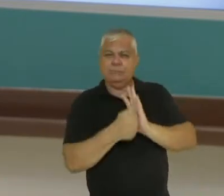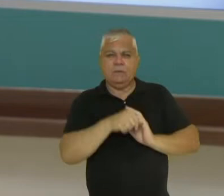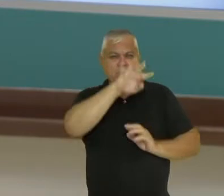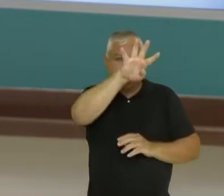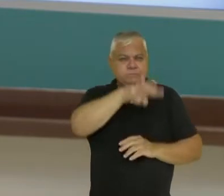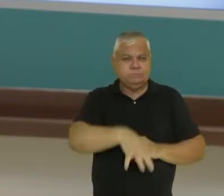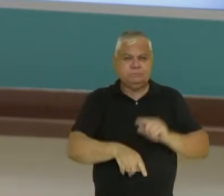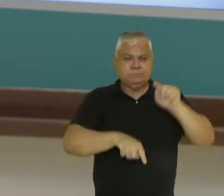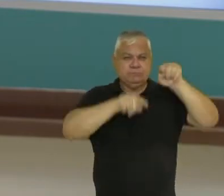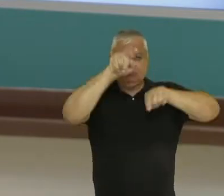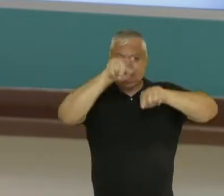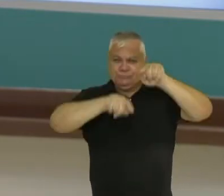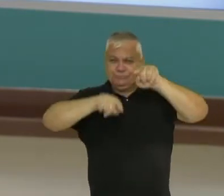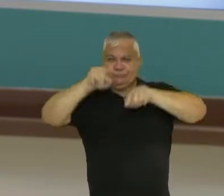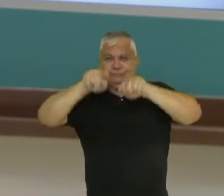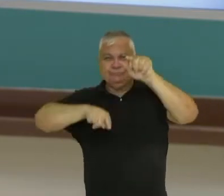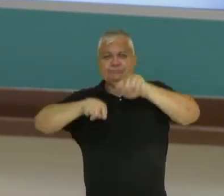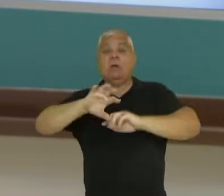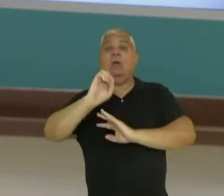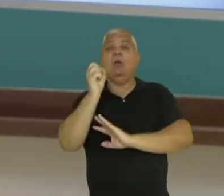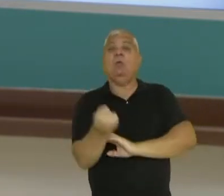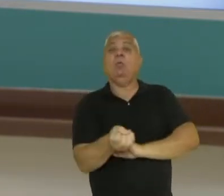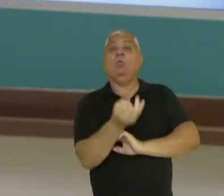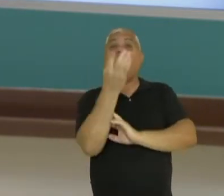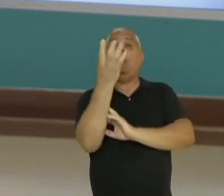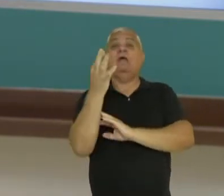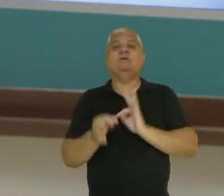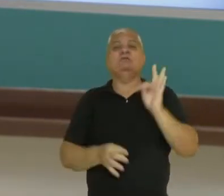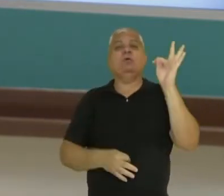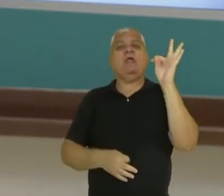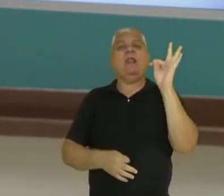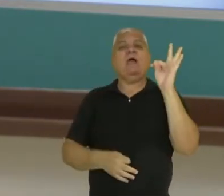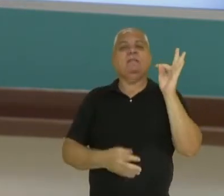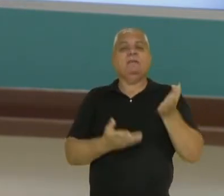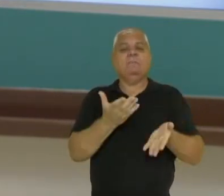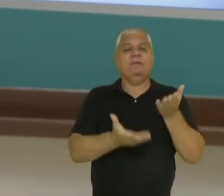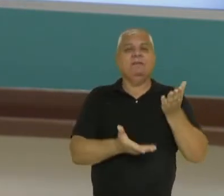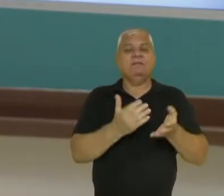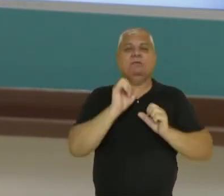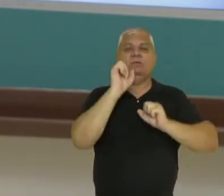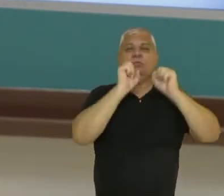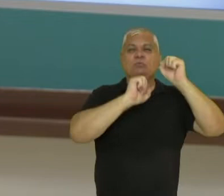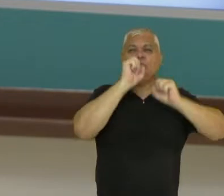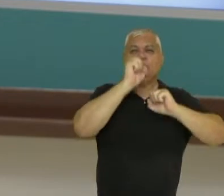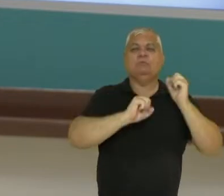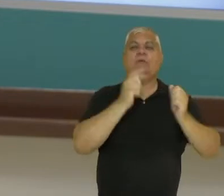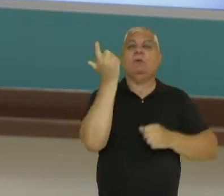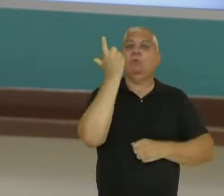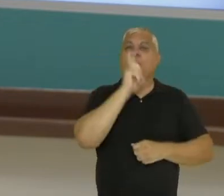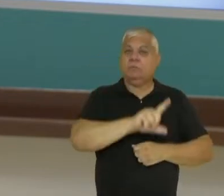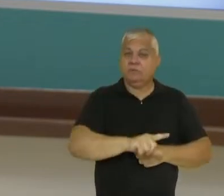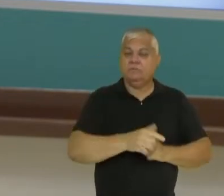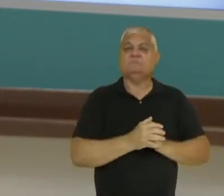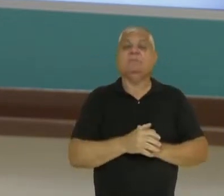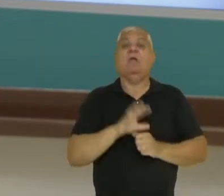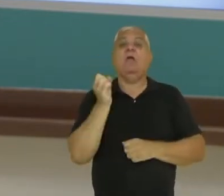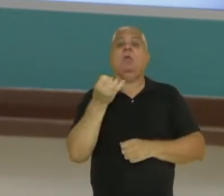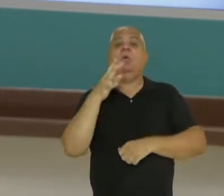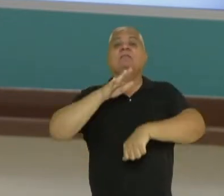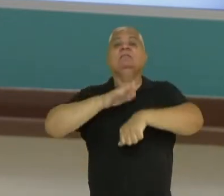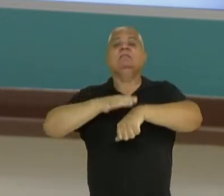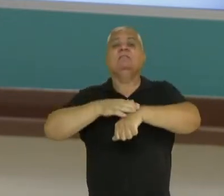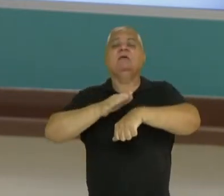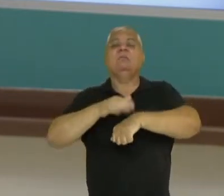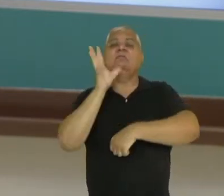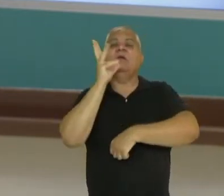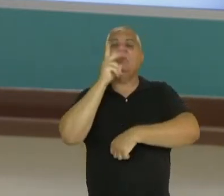dados, né? Por exemplo, quantas toneladas de tal reagente a indústria, conseguiu obter? Quanto tempo leva